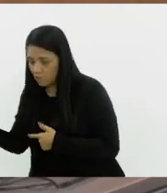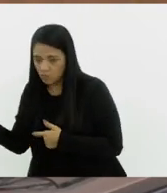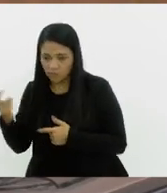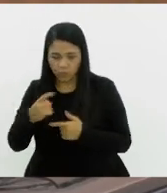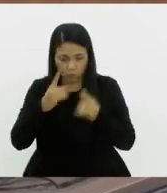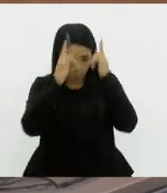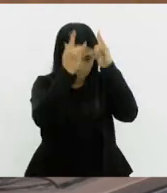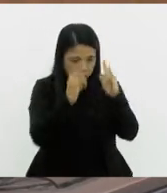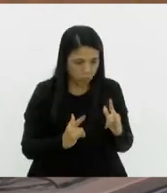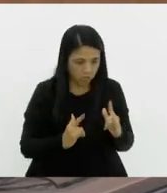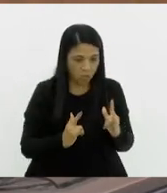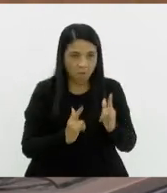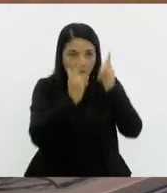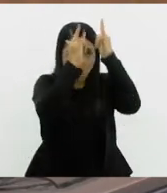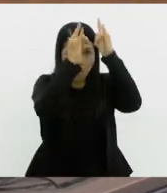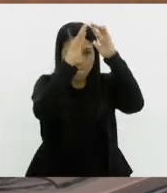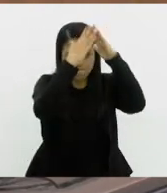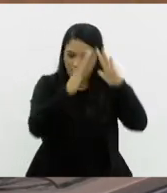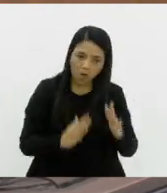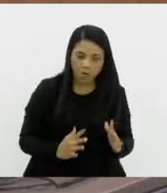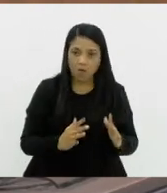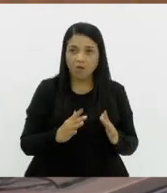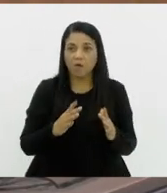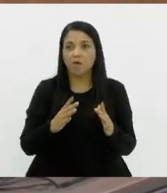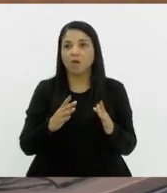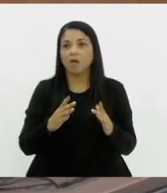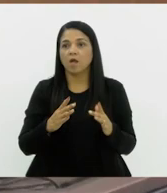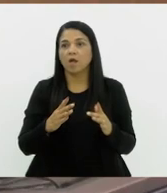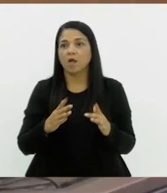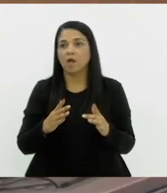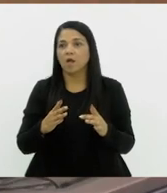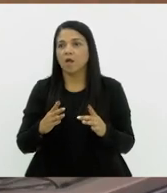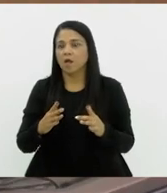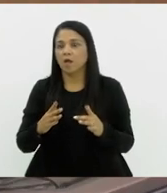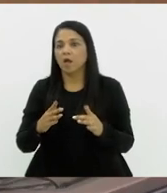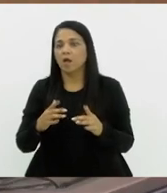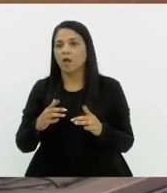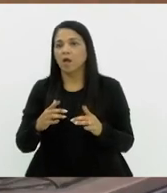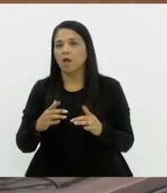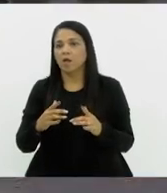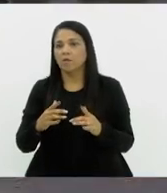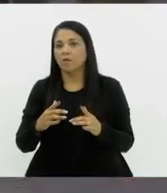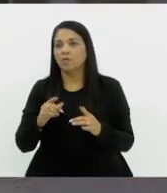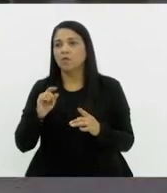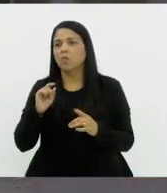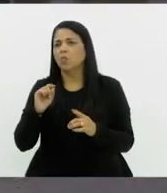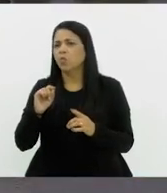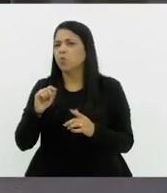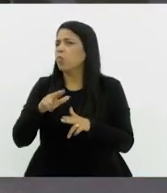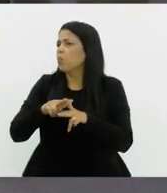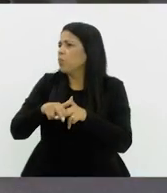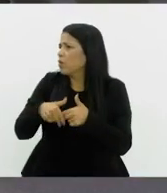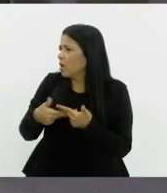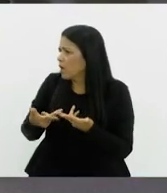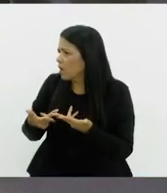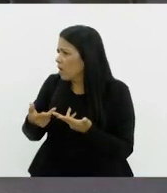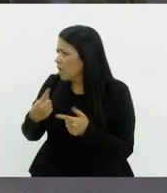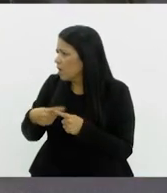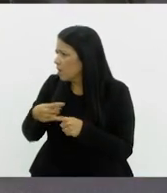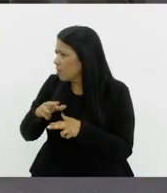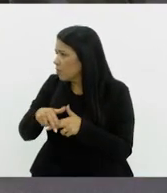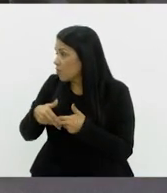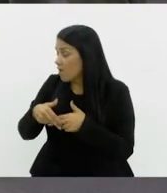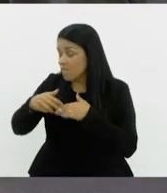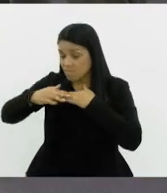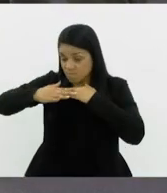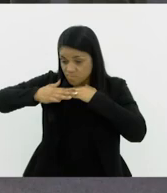ser esmigalhado. Do sorte que era, foi no Desculpe, sábado. Desculpe, senhor, interromper, mas a causa foi um heliponto, é isso? É o, não, a